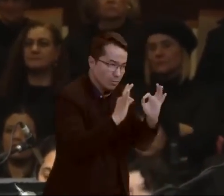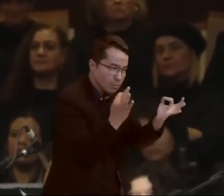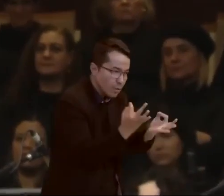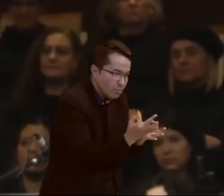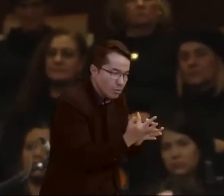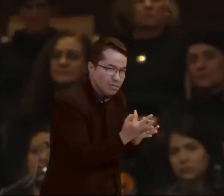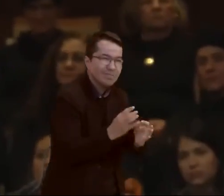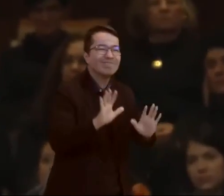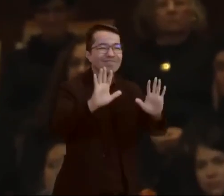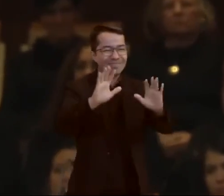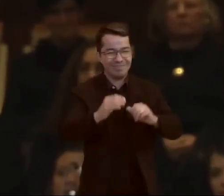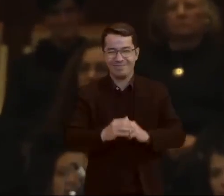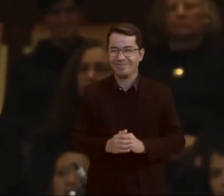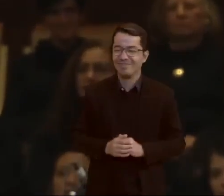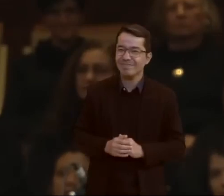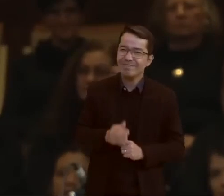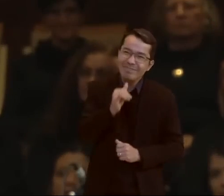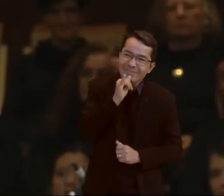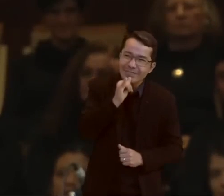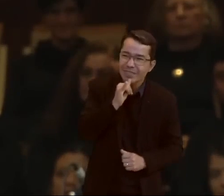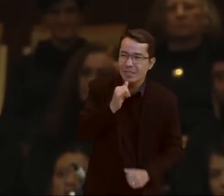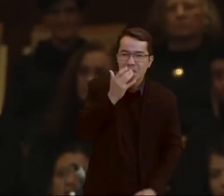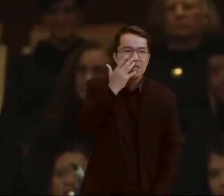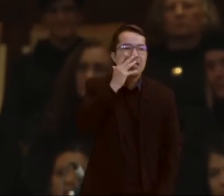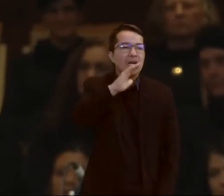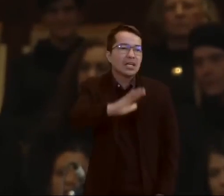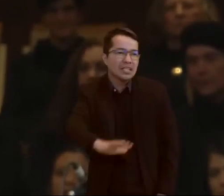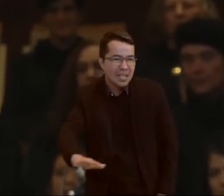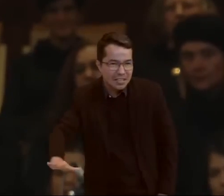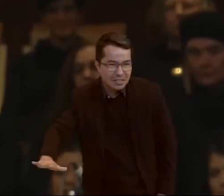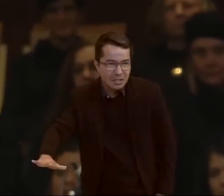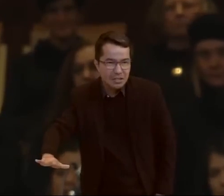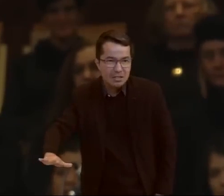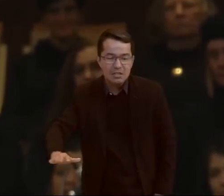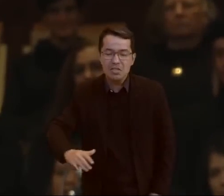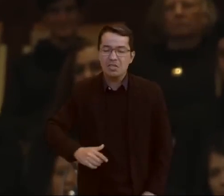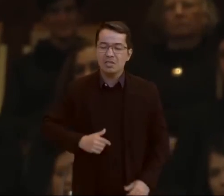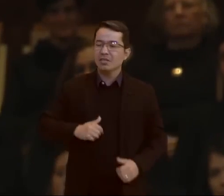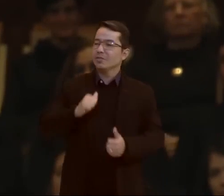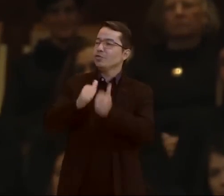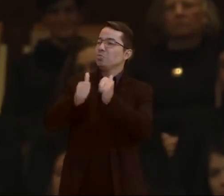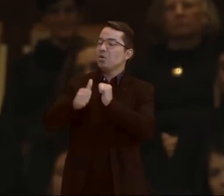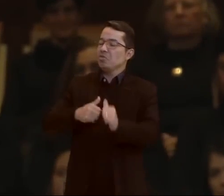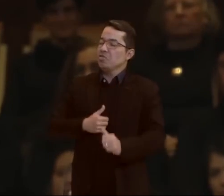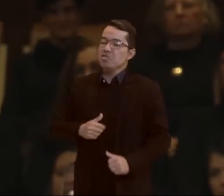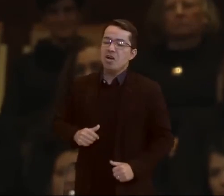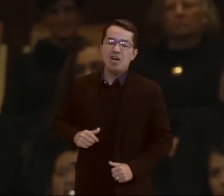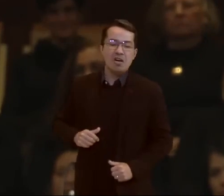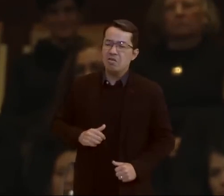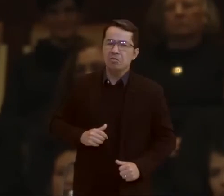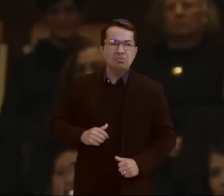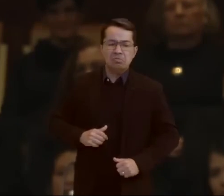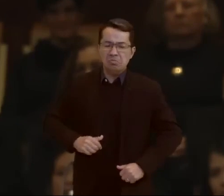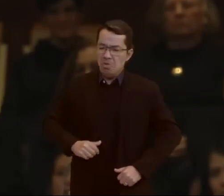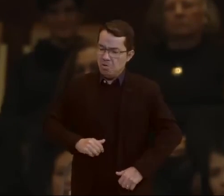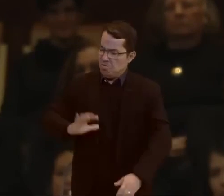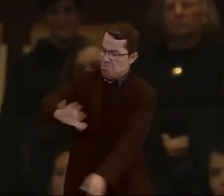Porque criança, quando tem um problema, ele diz assim: eu vou embora, acabou o jogo, a bola é minha e